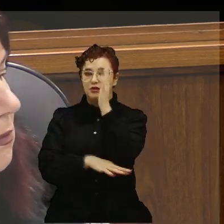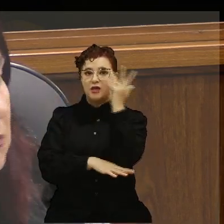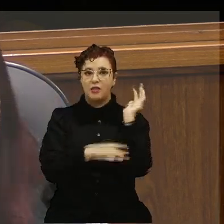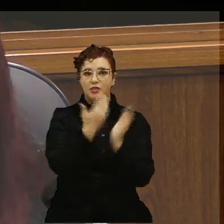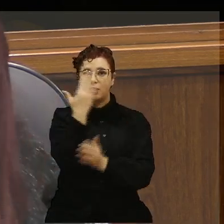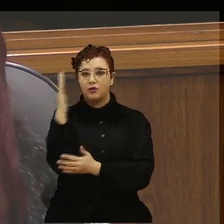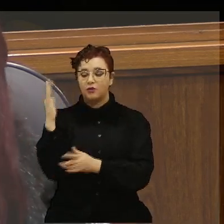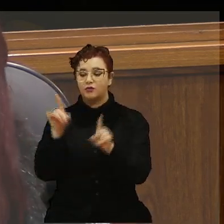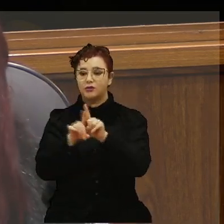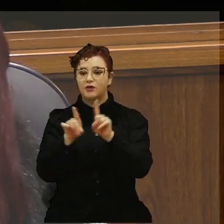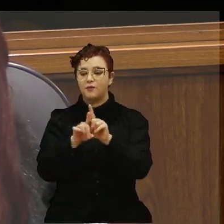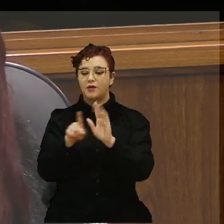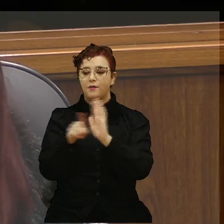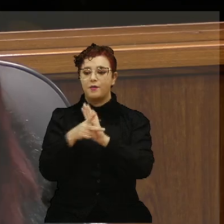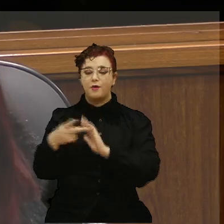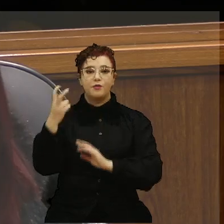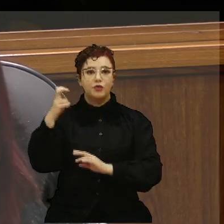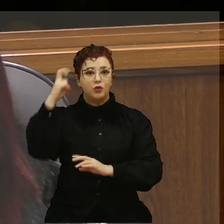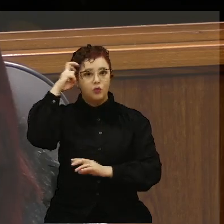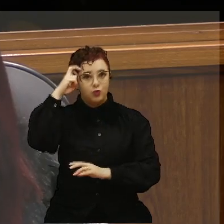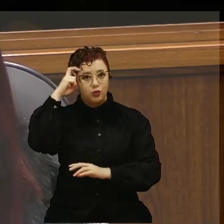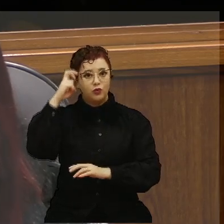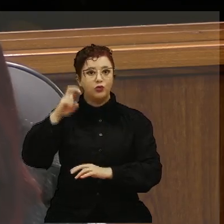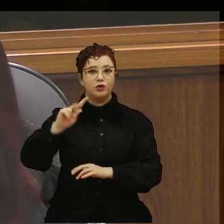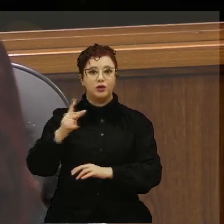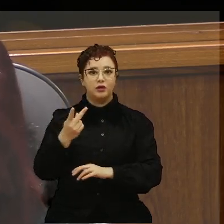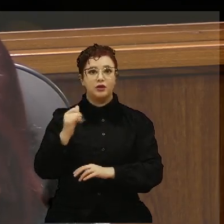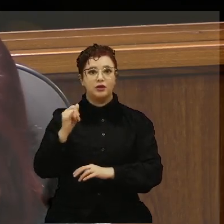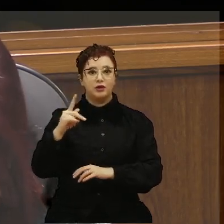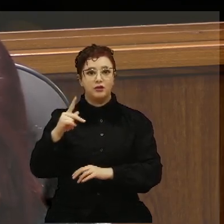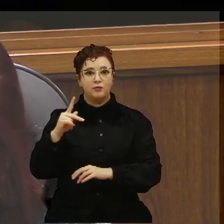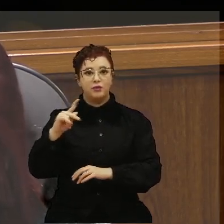e os elementos da cultura hip-hop. Então,